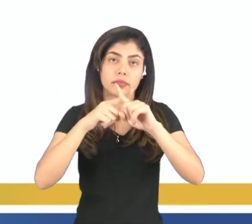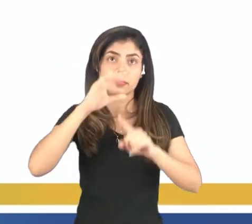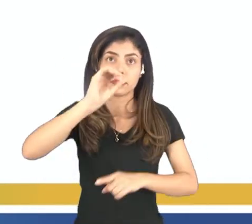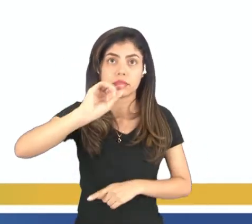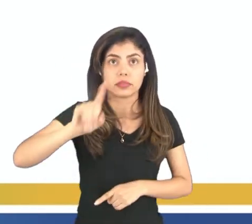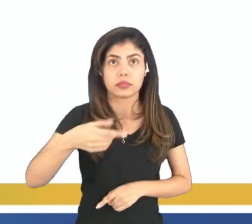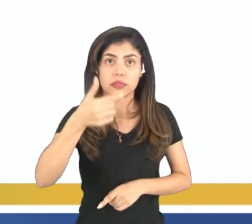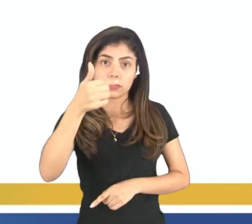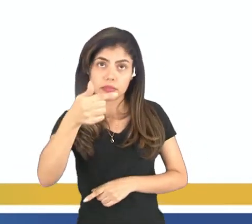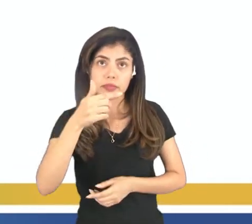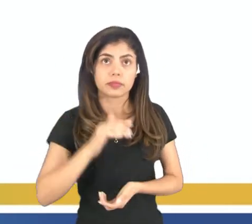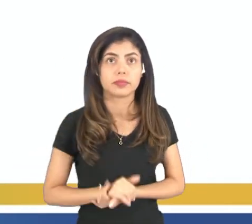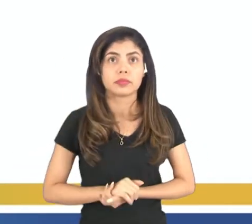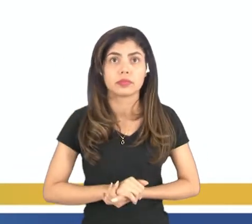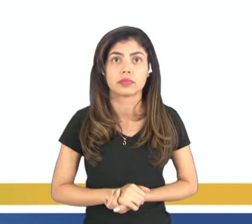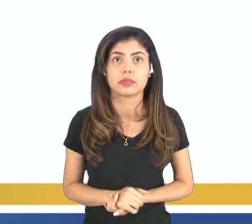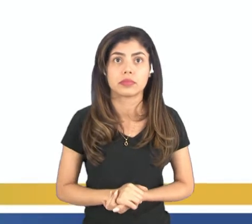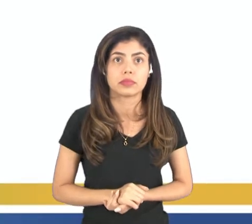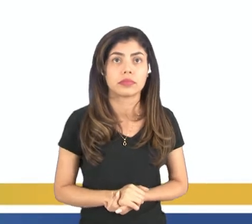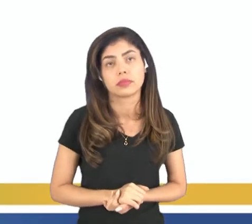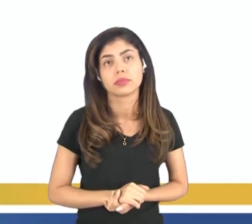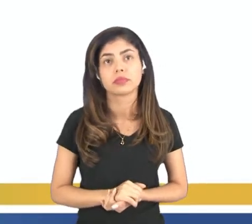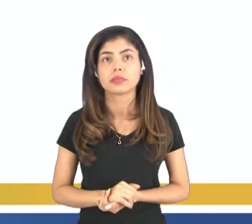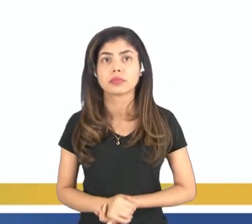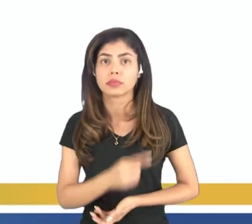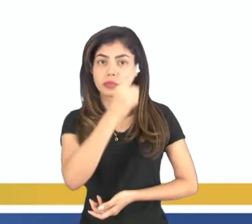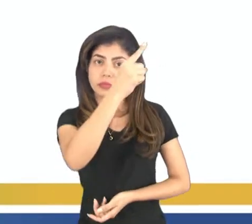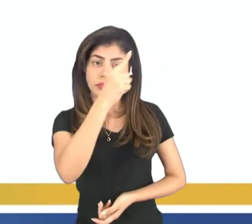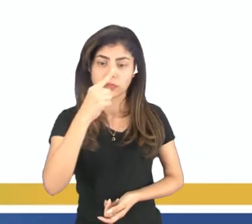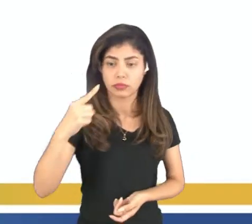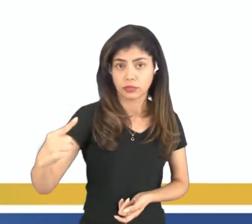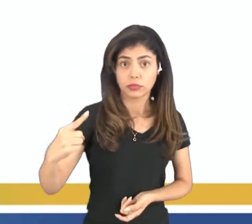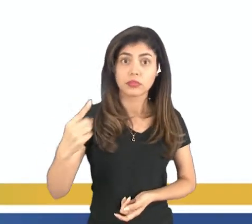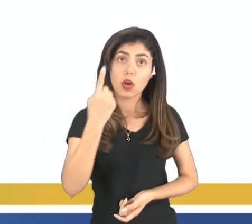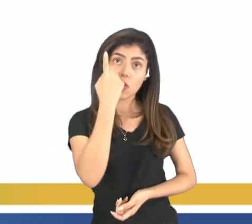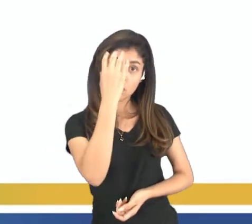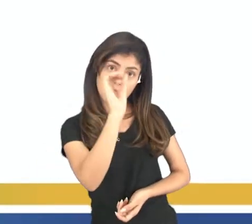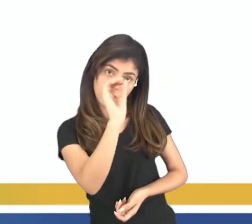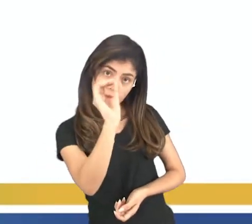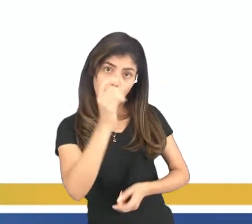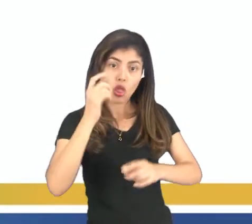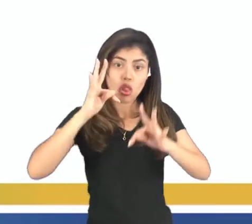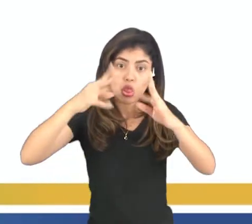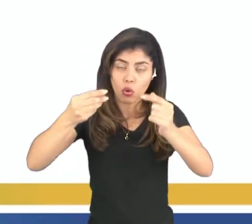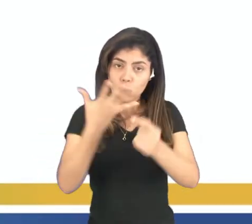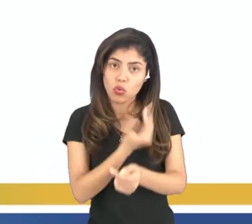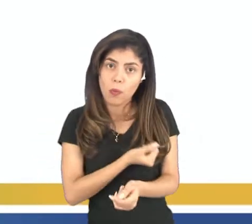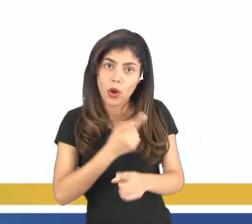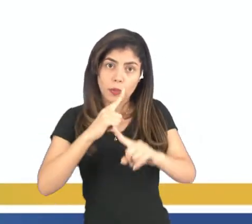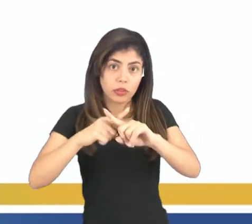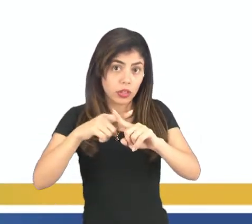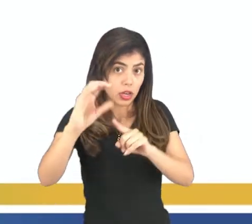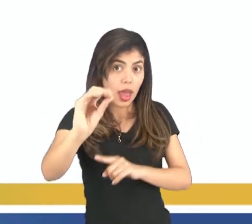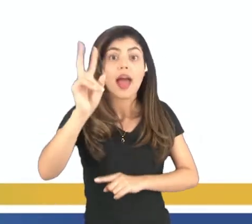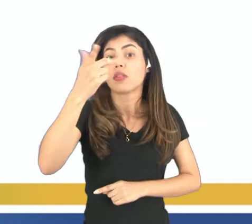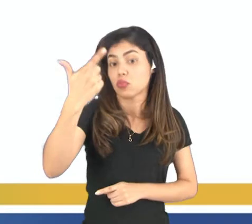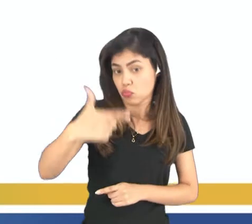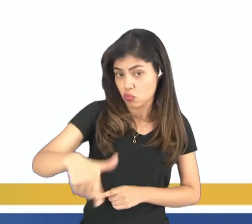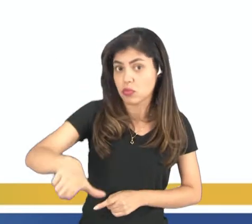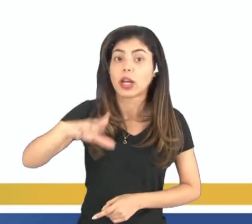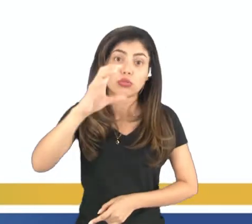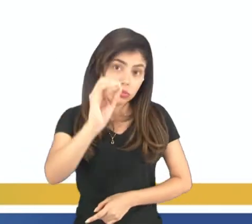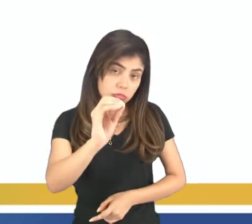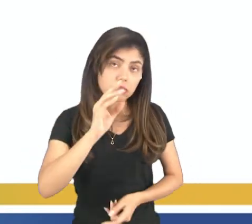0 x 7 a 0 0 X1 também dá zero lembra que todo número multiplicado por zero da